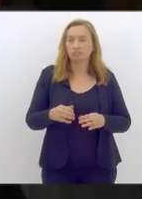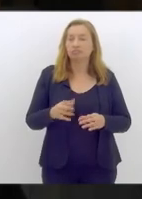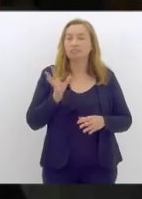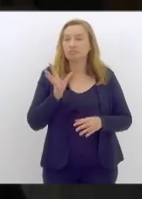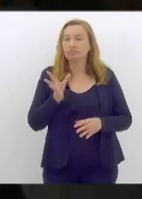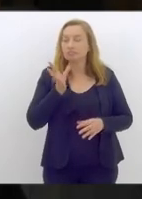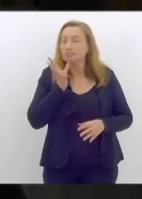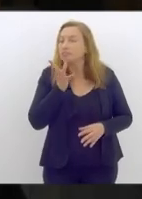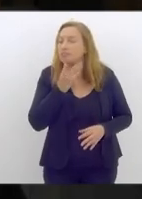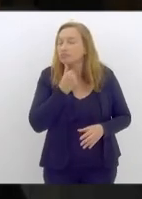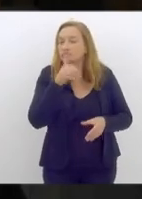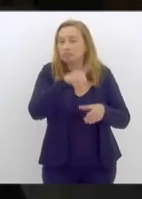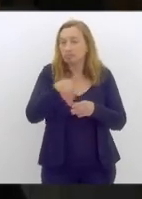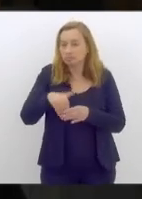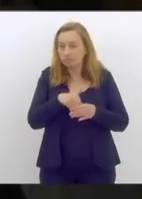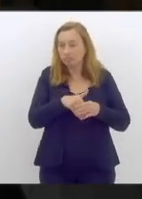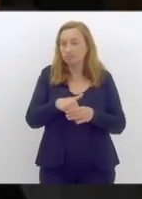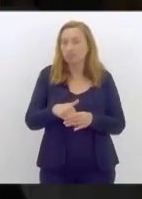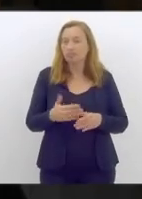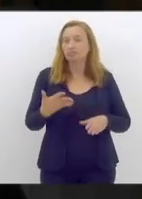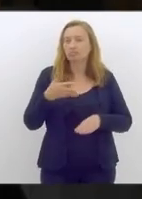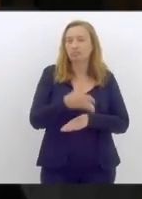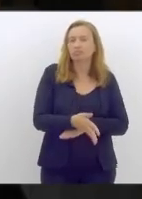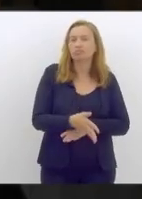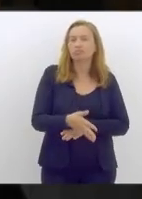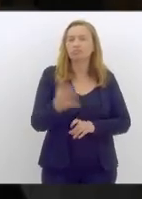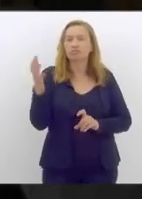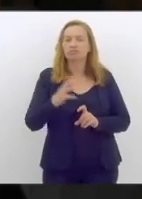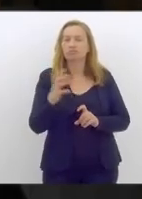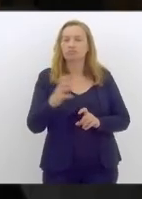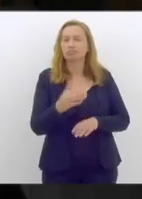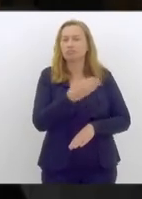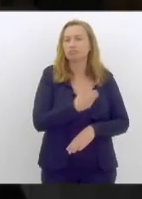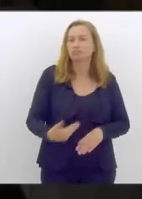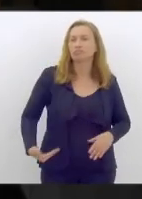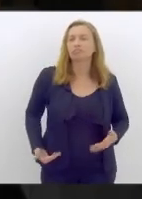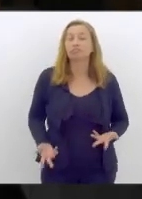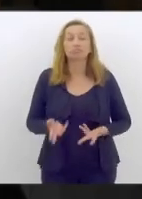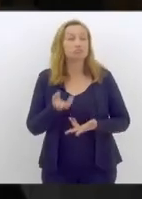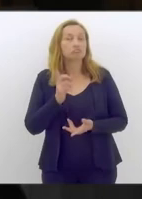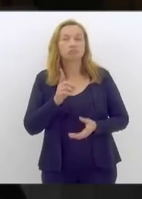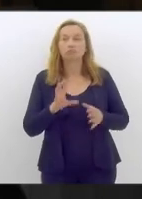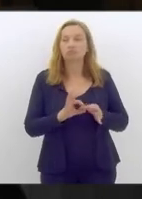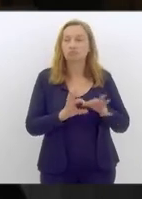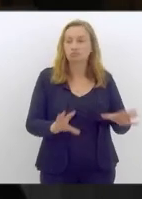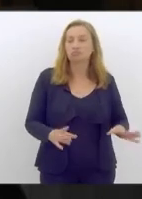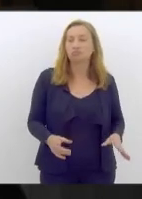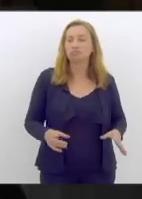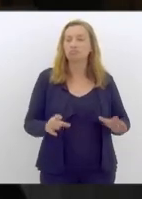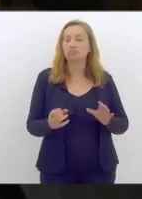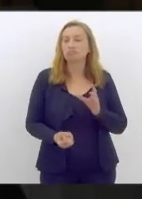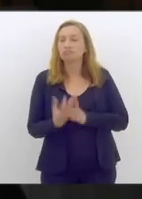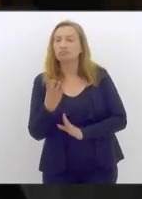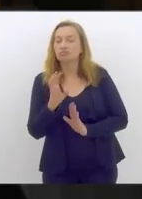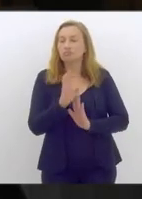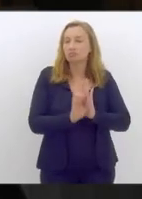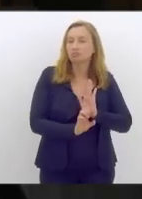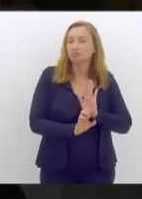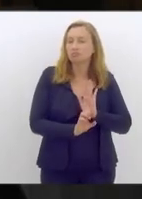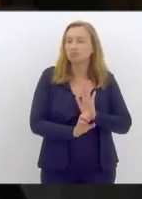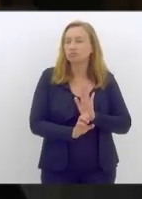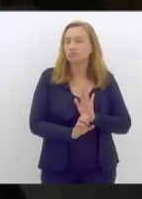votar aquele projeto que chegou ainda com mais chantagem do governador que não permitiu que a gente fizesse uma emenda